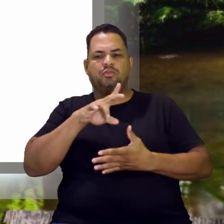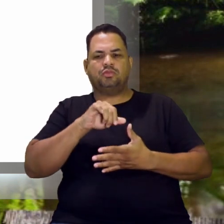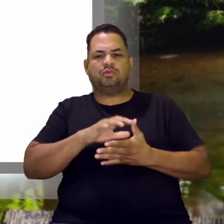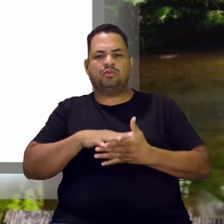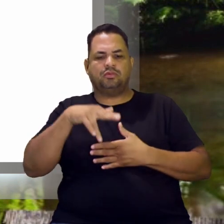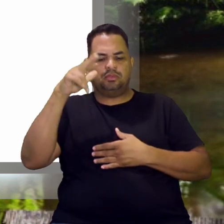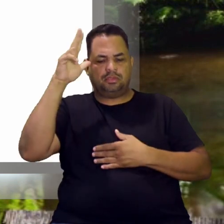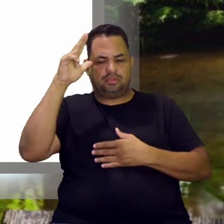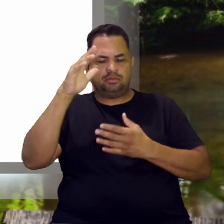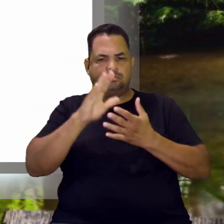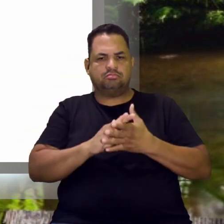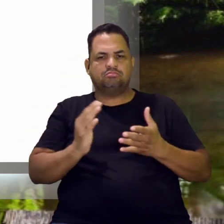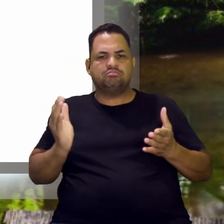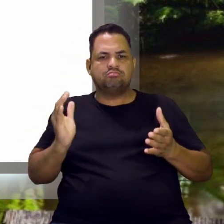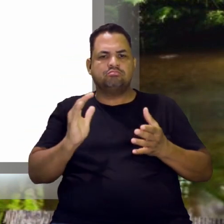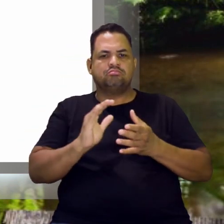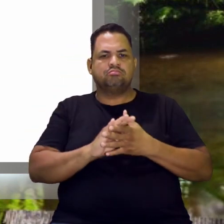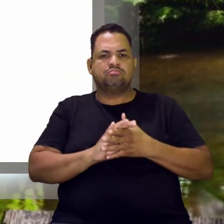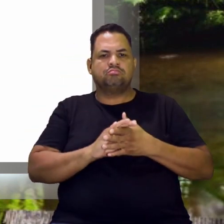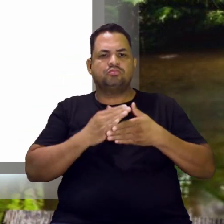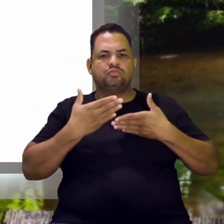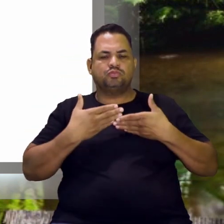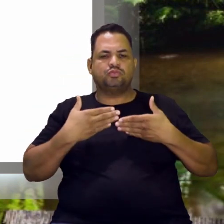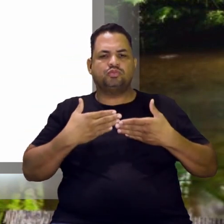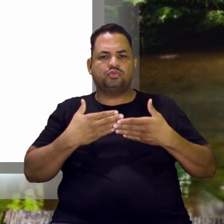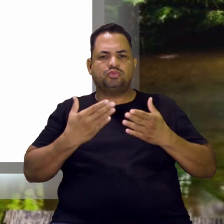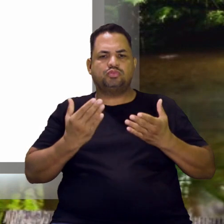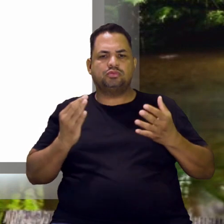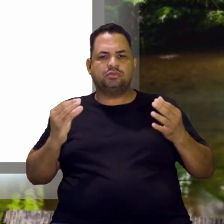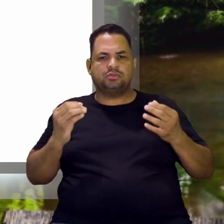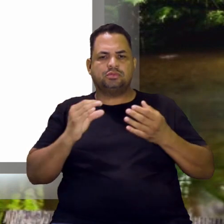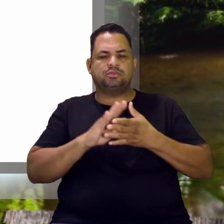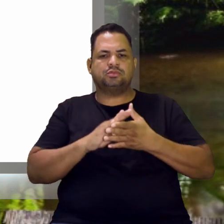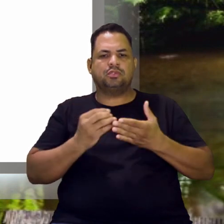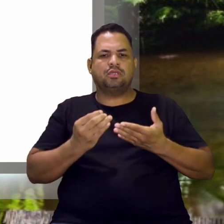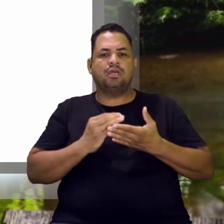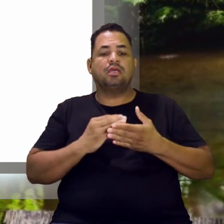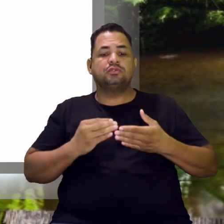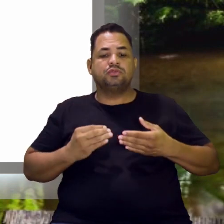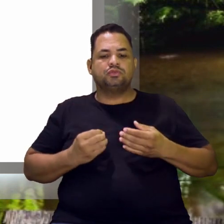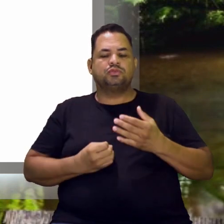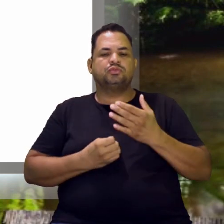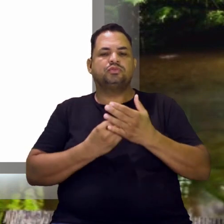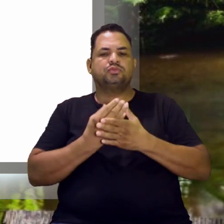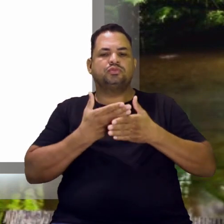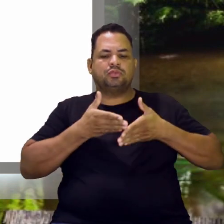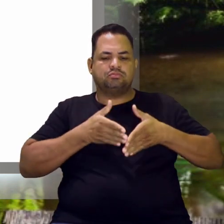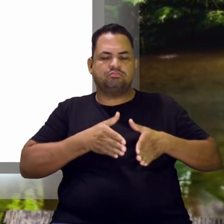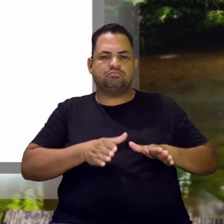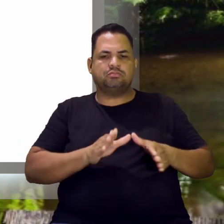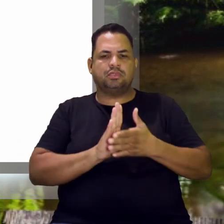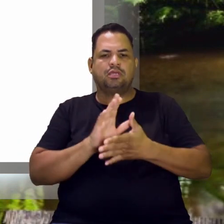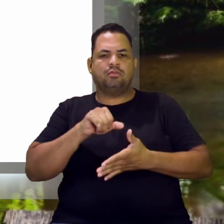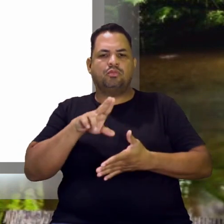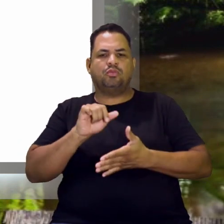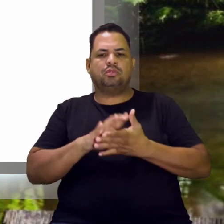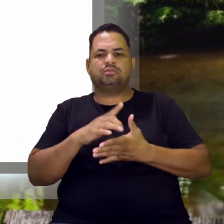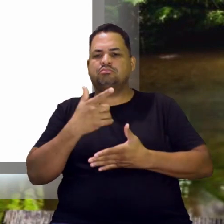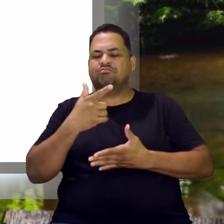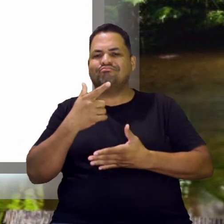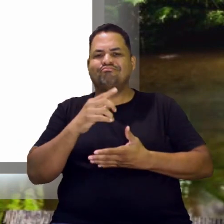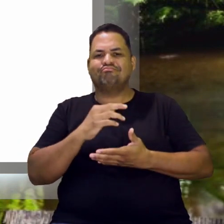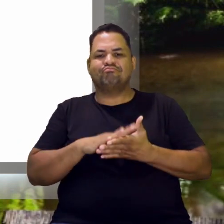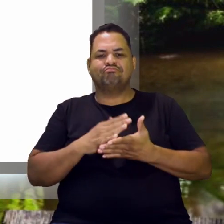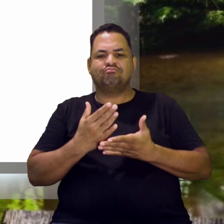com o cavalo, que ela gera, esse cruzamento vai gerar uma mula. E a mula não é fértil, ela não é